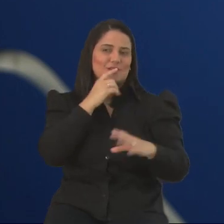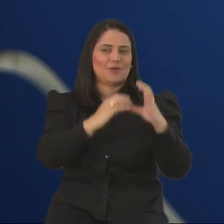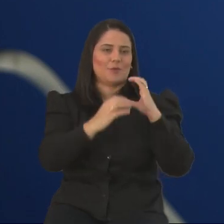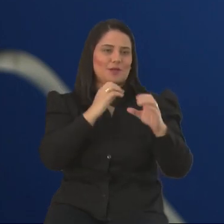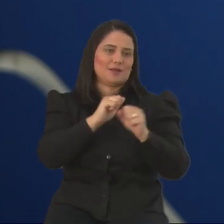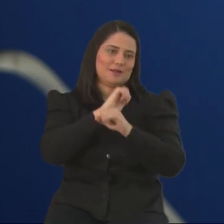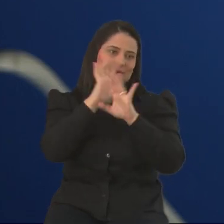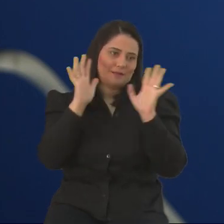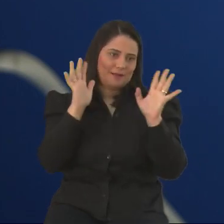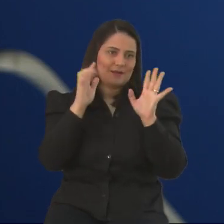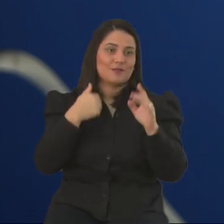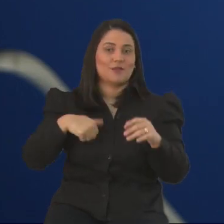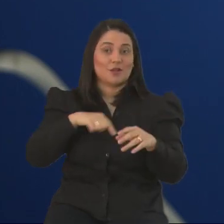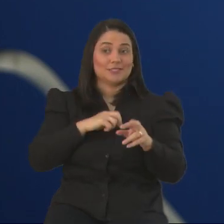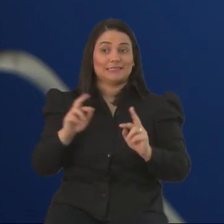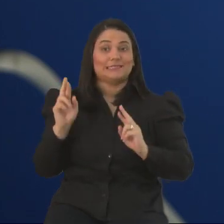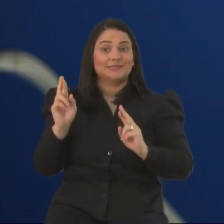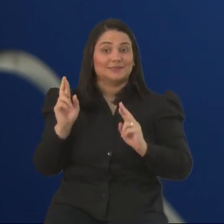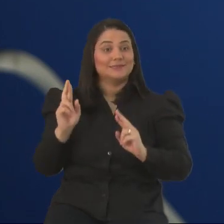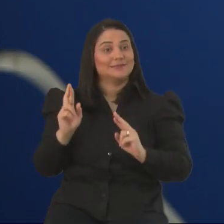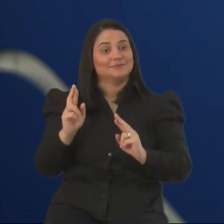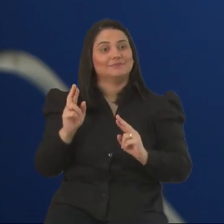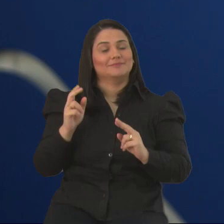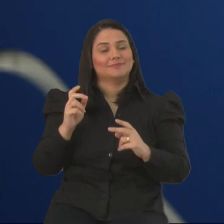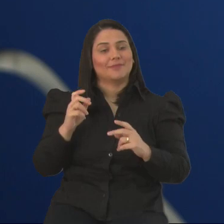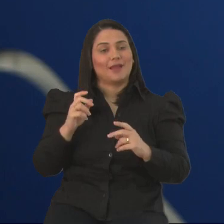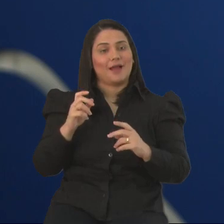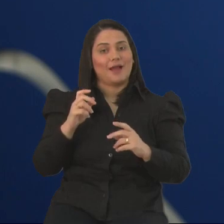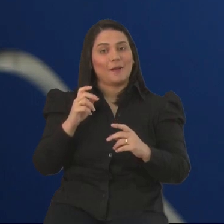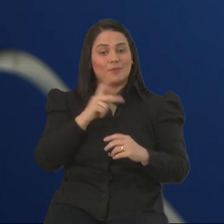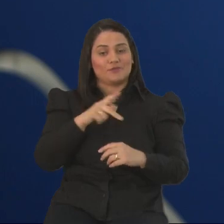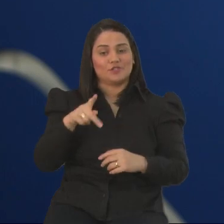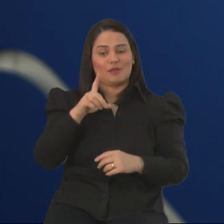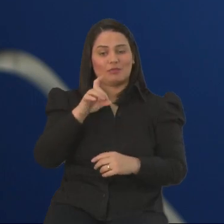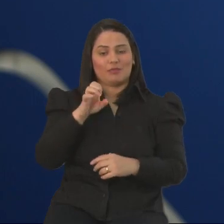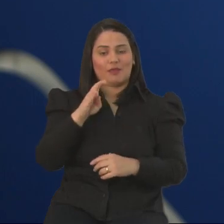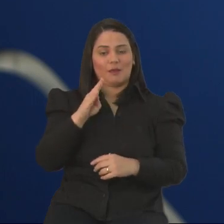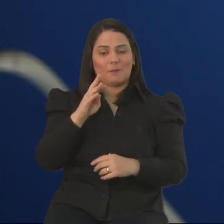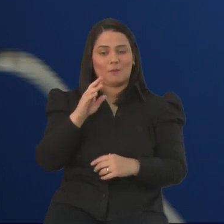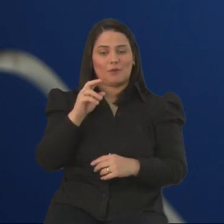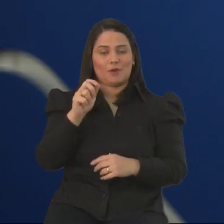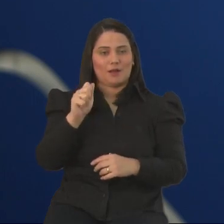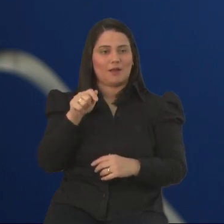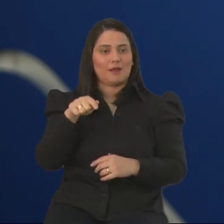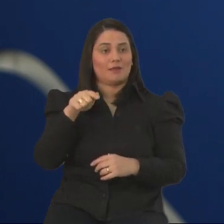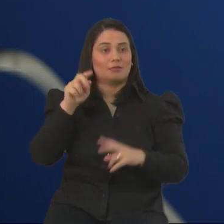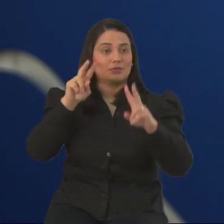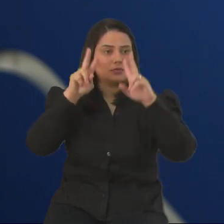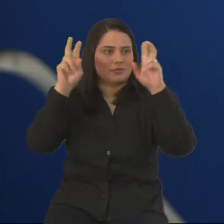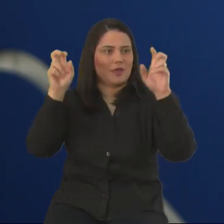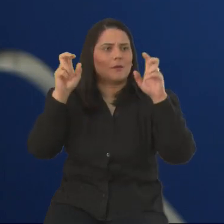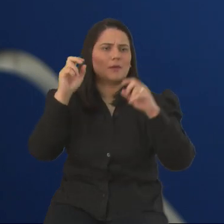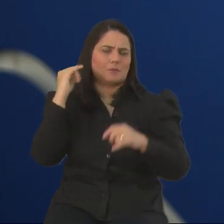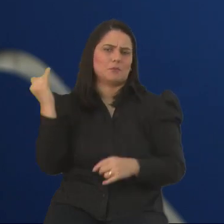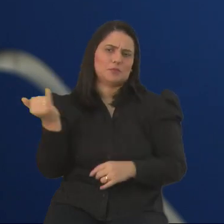Débora, o que nos tem a dizer acerca deste tema tão relevante. E ainda, nos dias